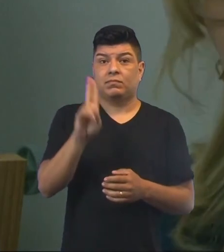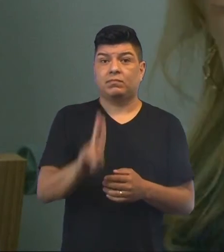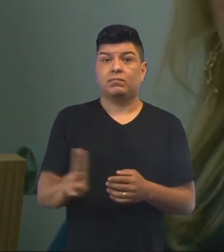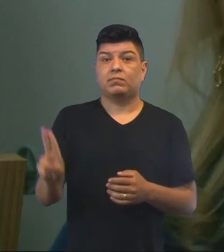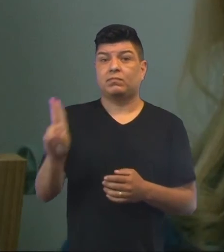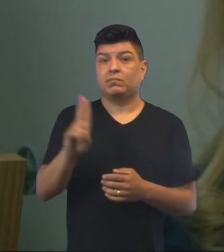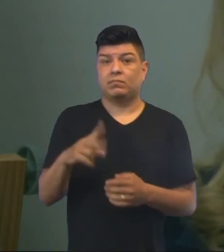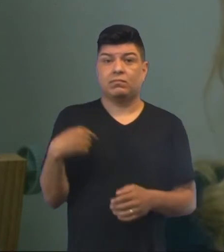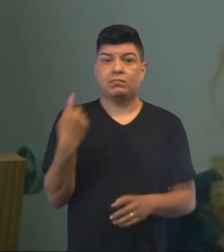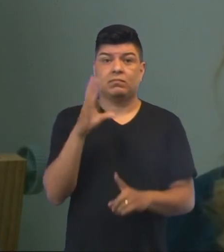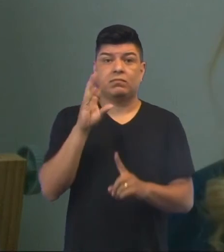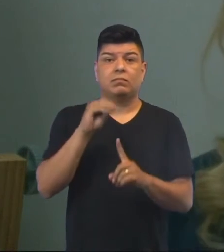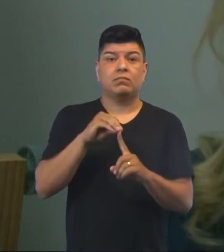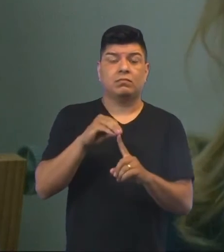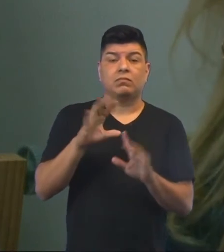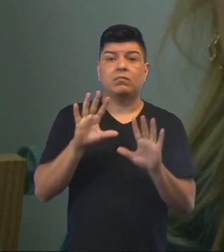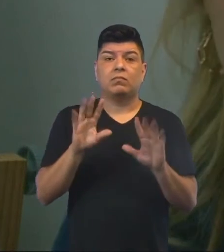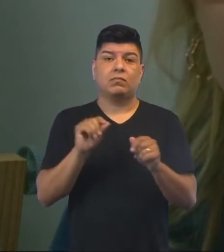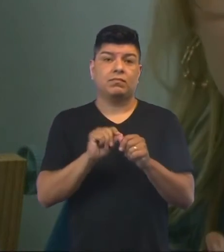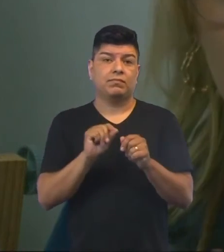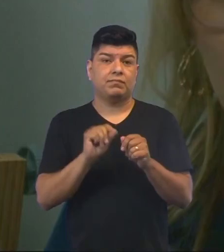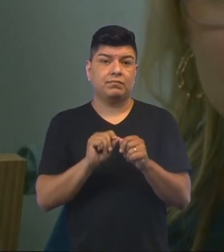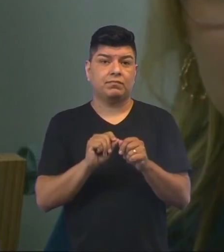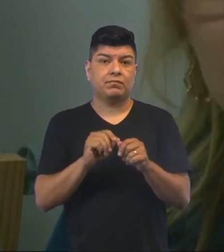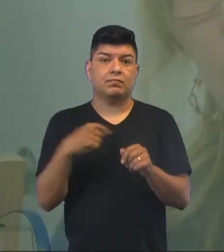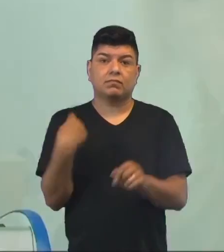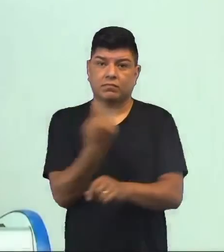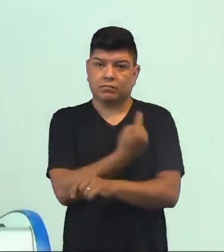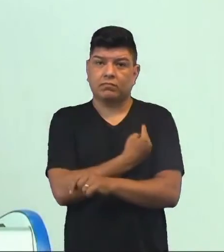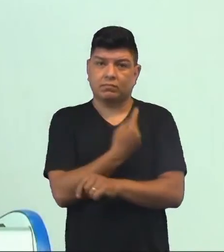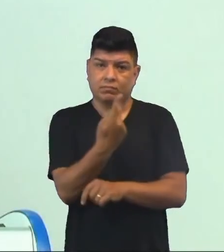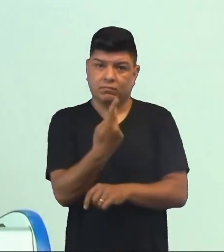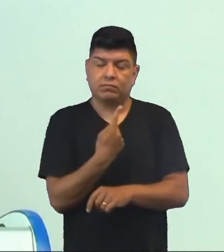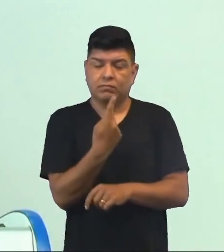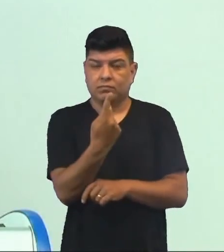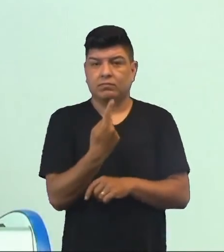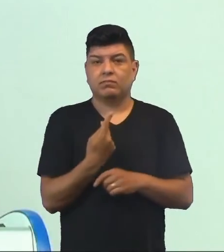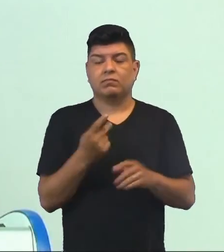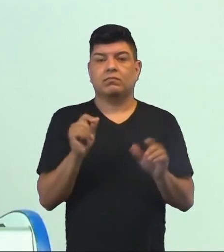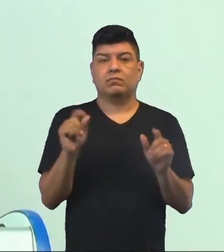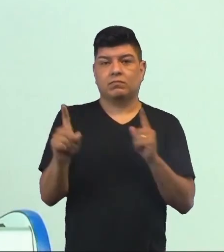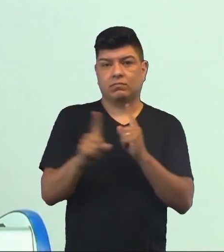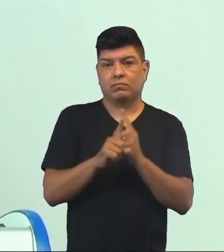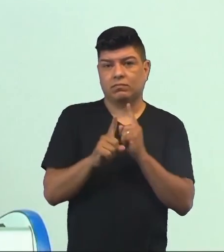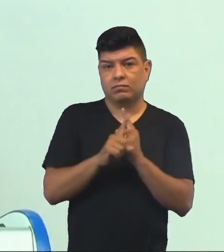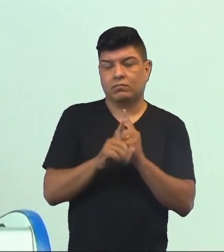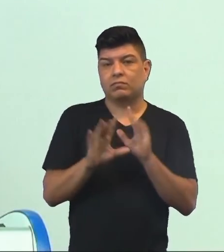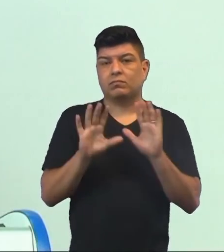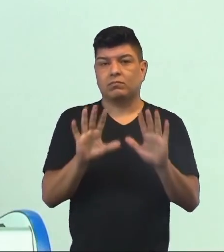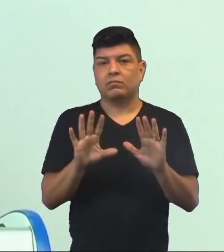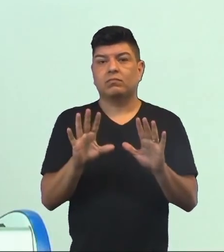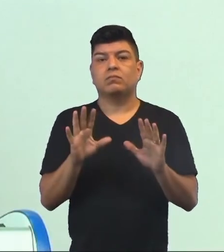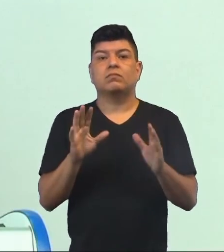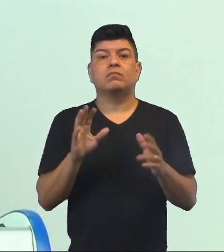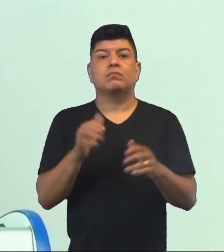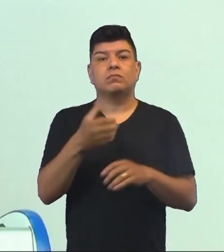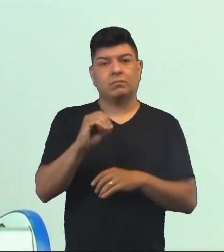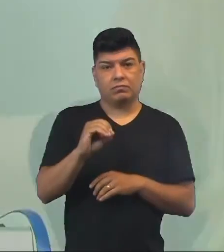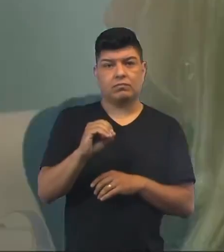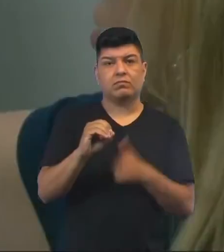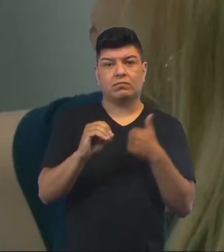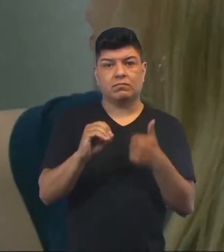pegar nosso objetivo é fazer entre nós aqui Eu e você nós encontrarmos o total de